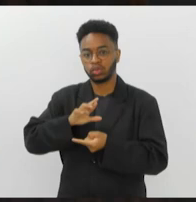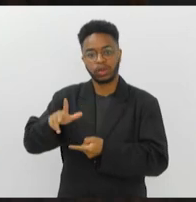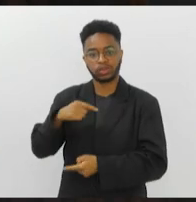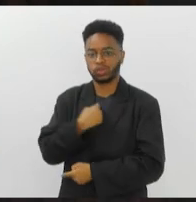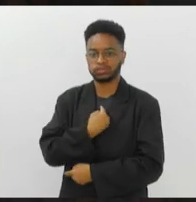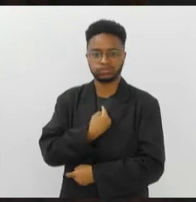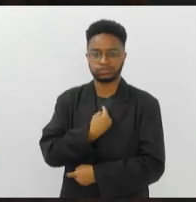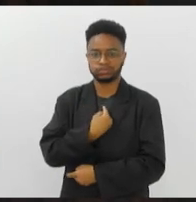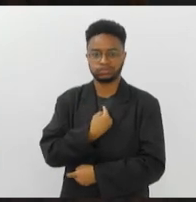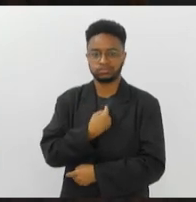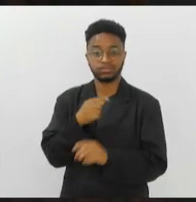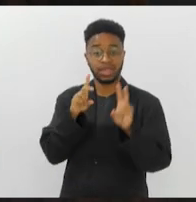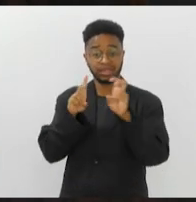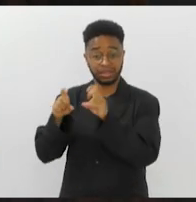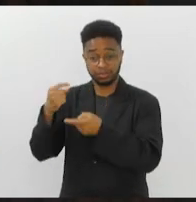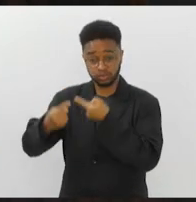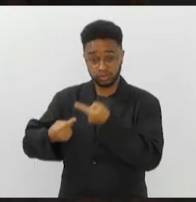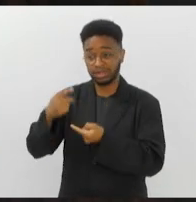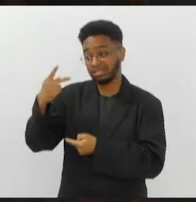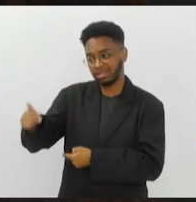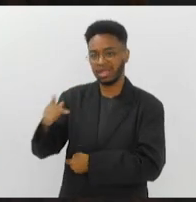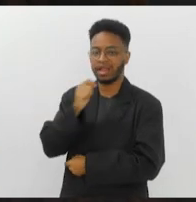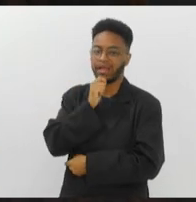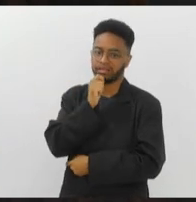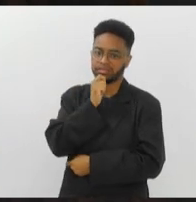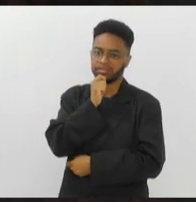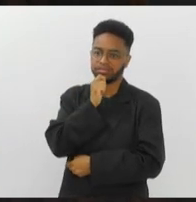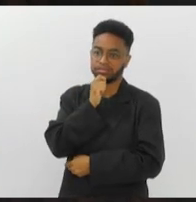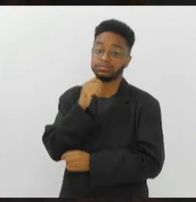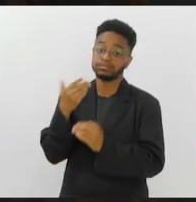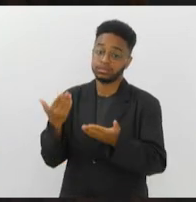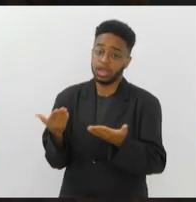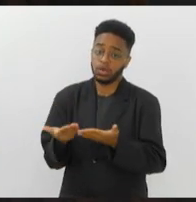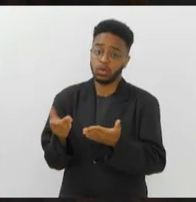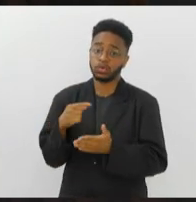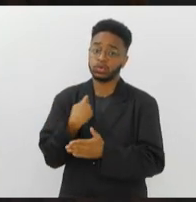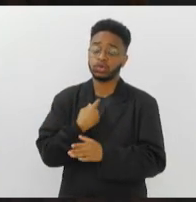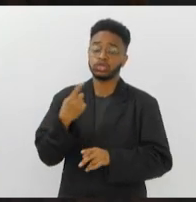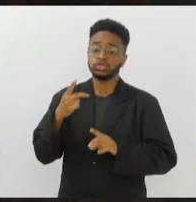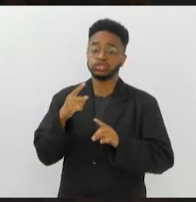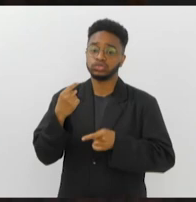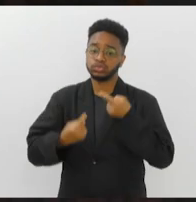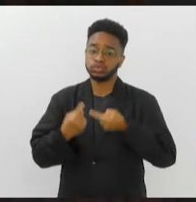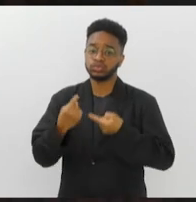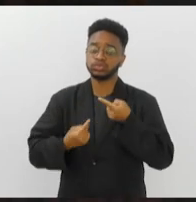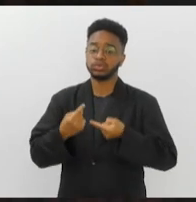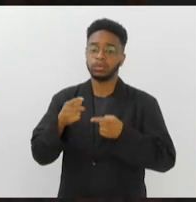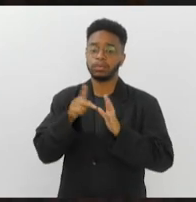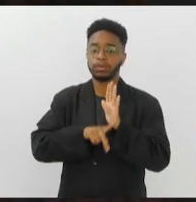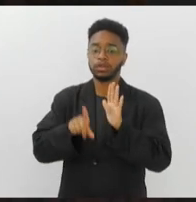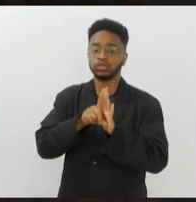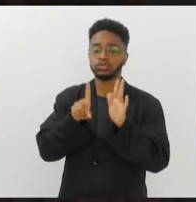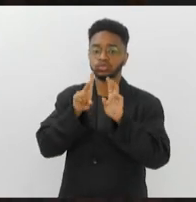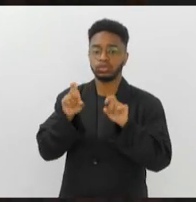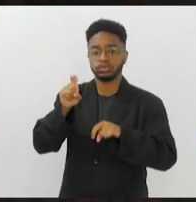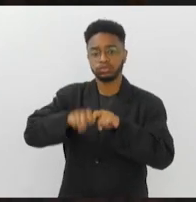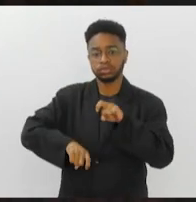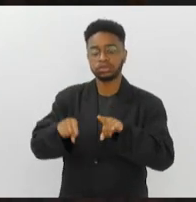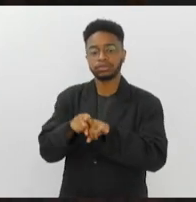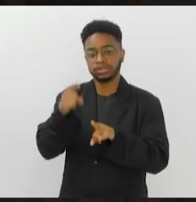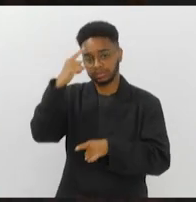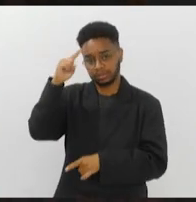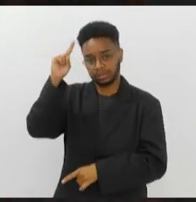A agenda que está em discussão ainda é a deles. A gente, essa semana, está discutindo o PL do estupro, na semana passada, estava discutindo a PEC